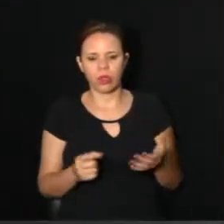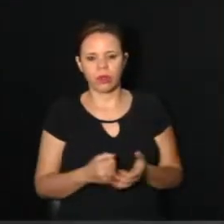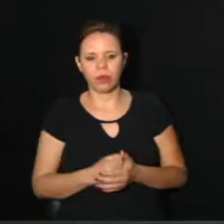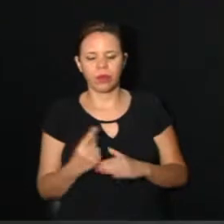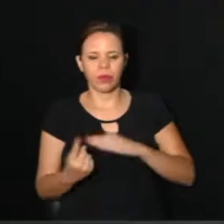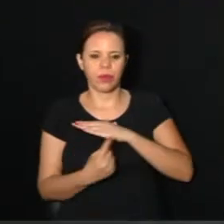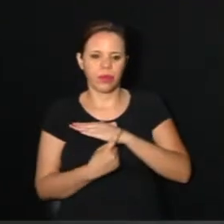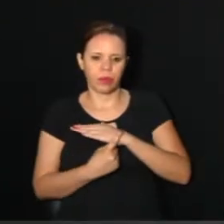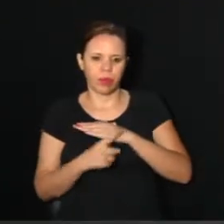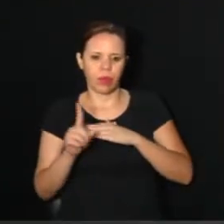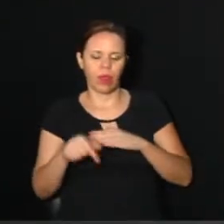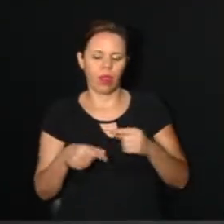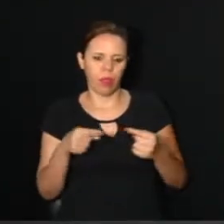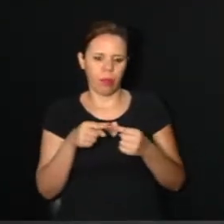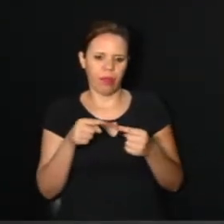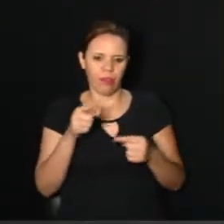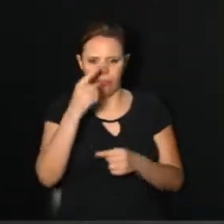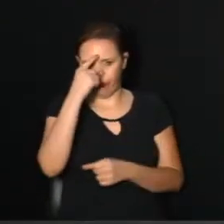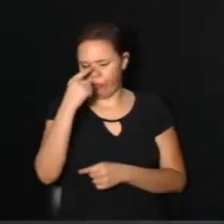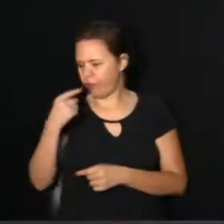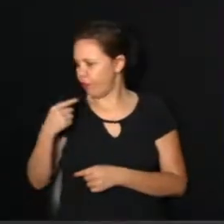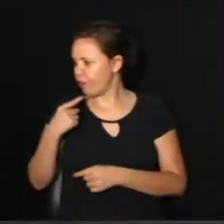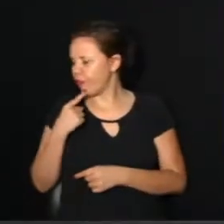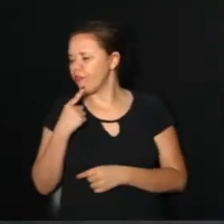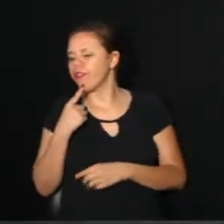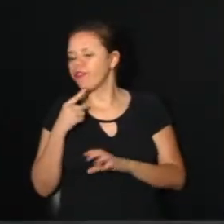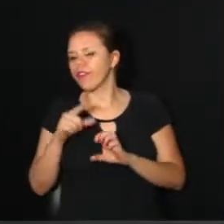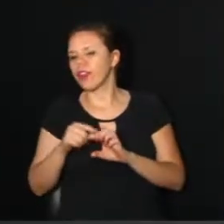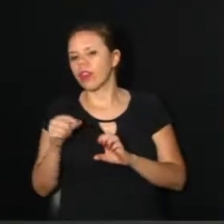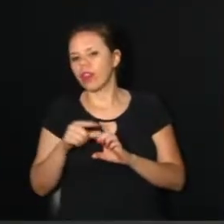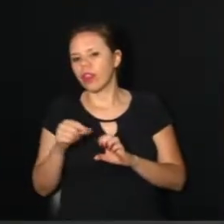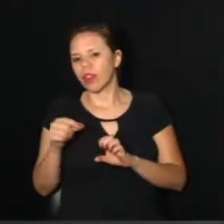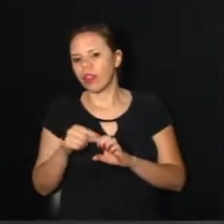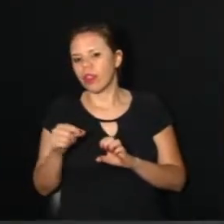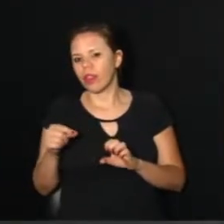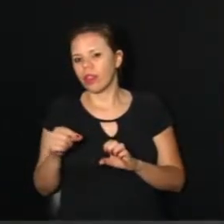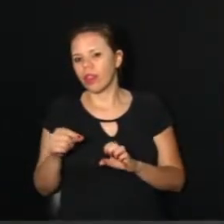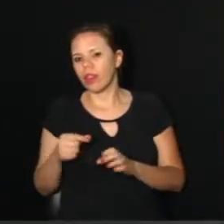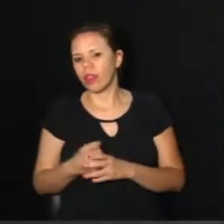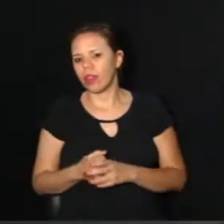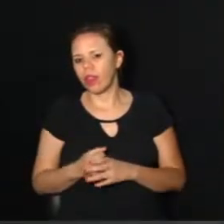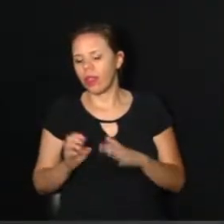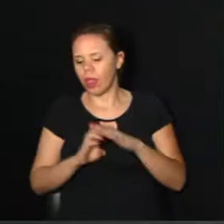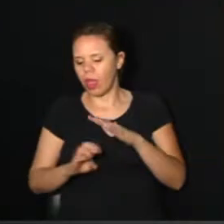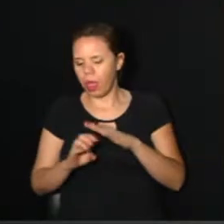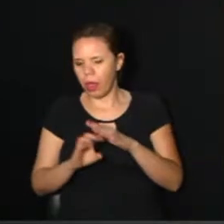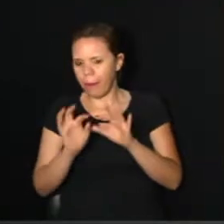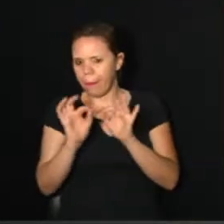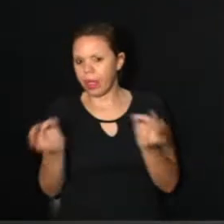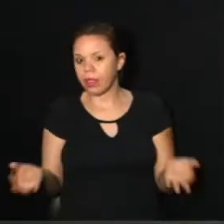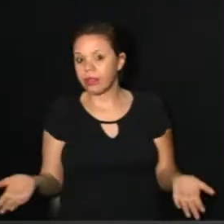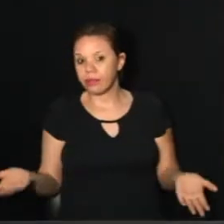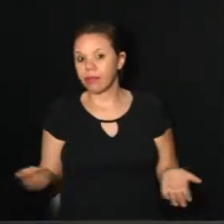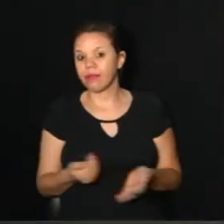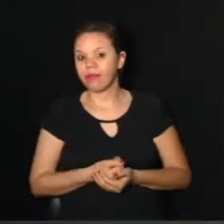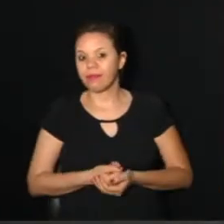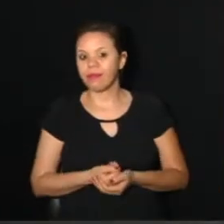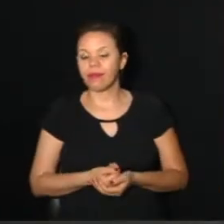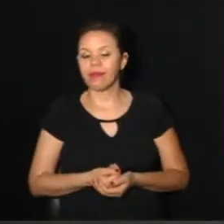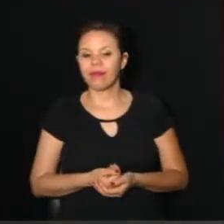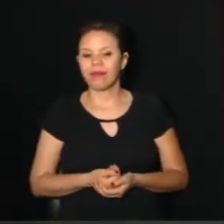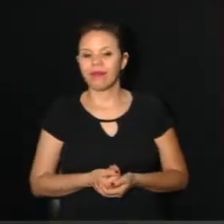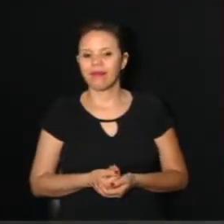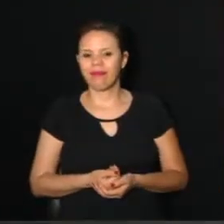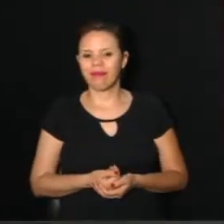o perfil do nosso microempreendedor, da microempresa. E essa